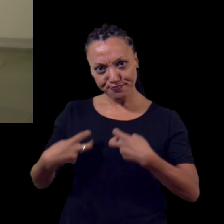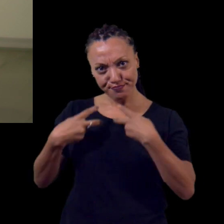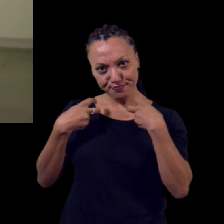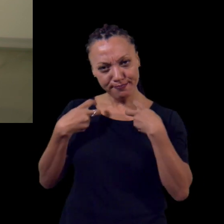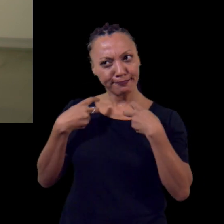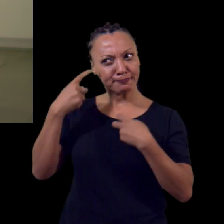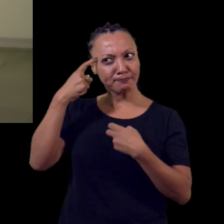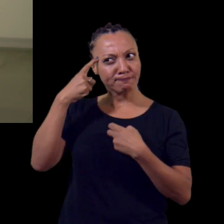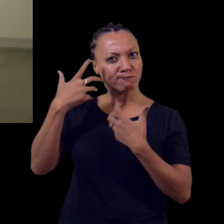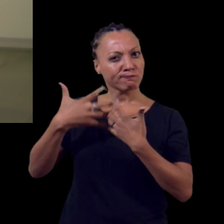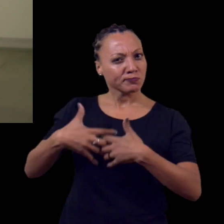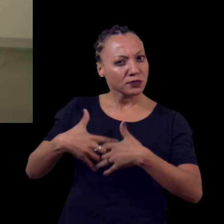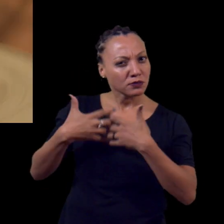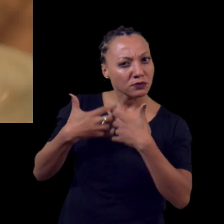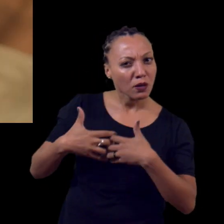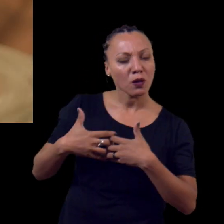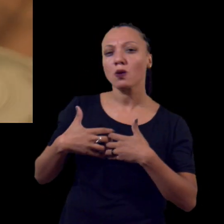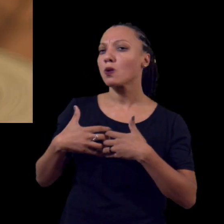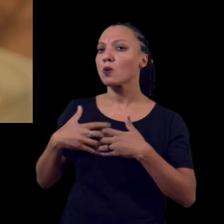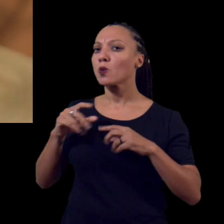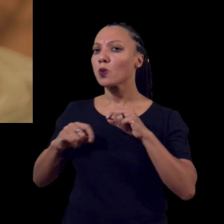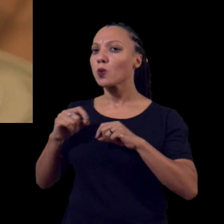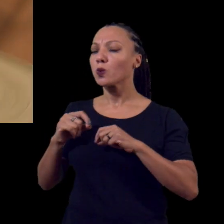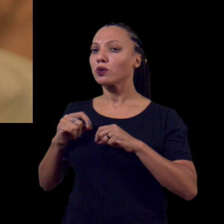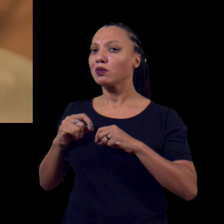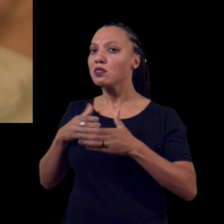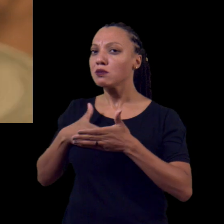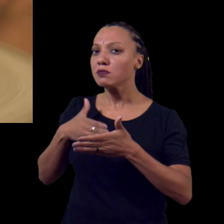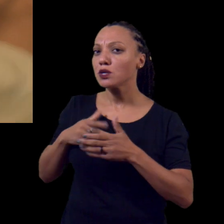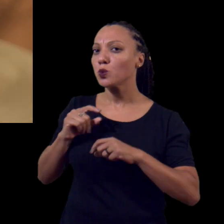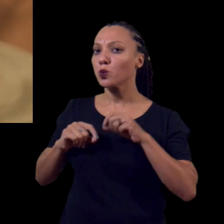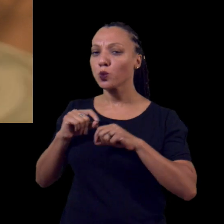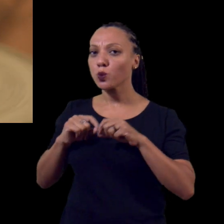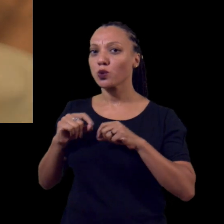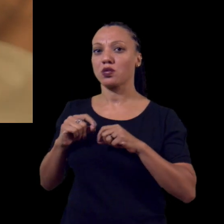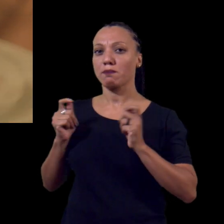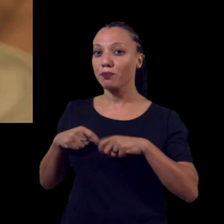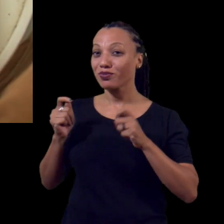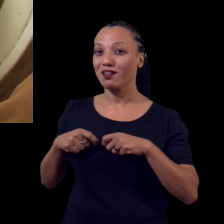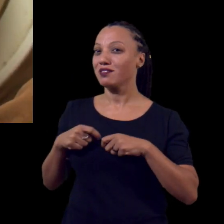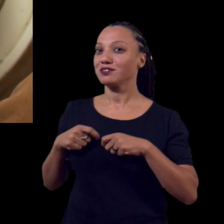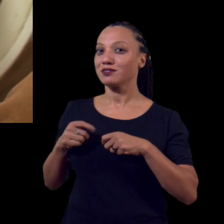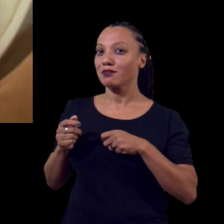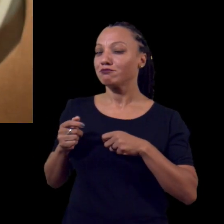se repensem o que você está atrofiando, qual do seu potencial você não está,